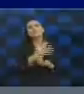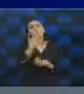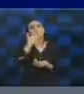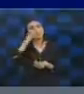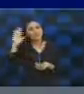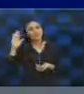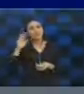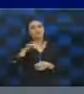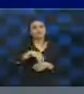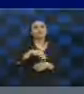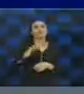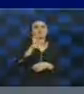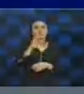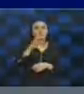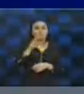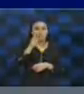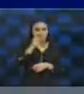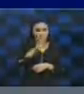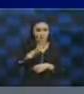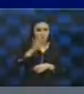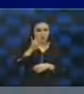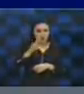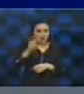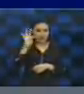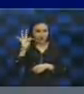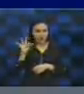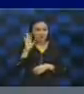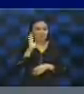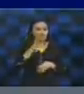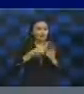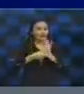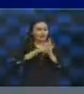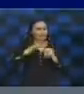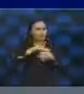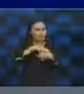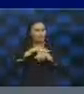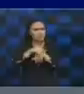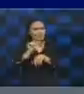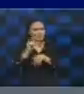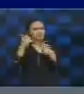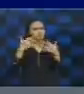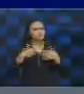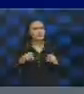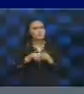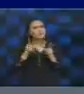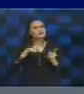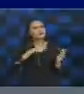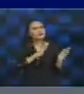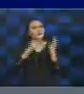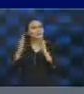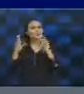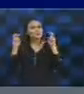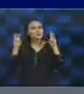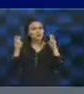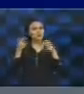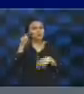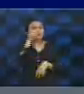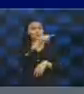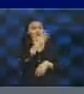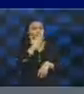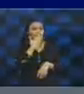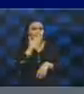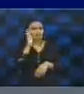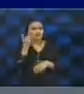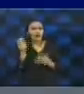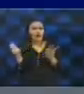prometeu o BRT, não entregou o BRT, nós vamos falar sobre isso, já conversamos um pouco sobre isso, mas tem um outro tema. O candidato Arthur incluiu